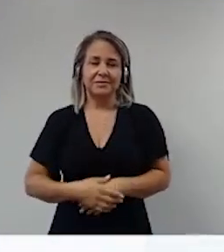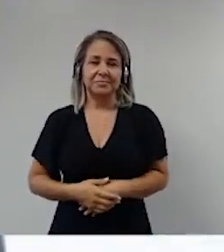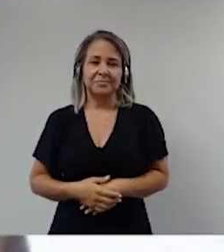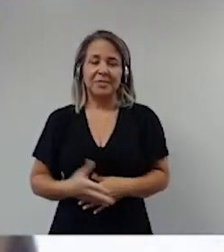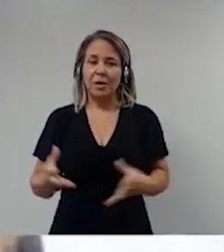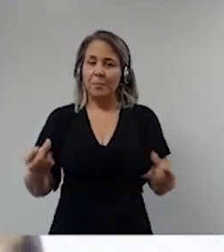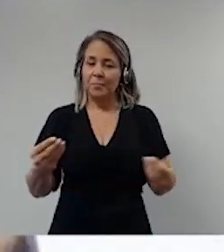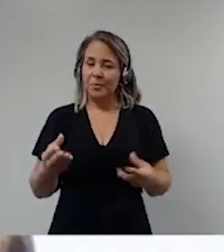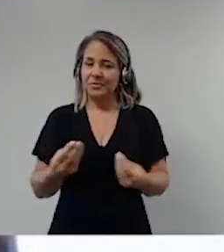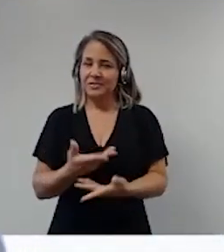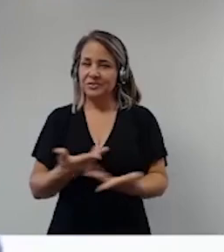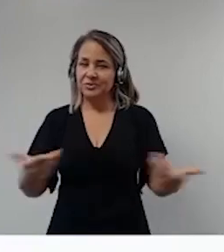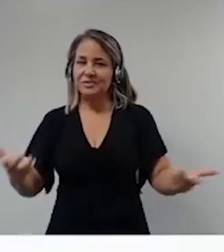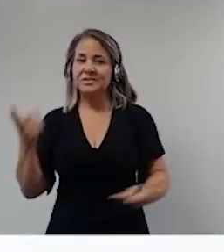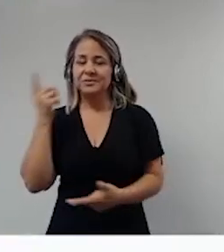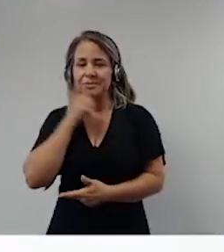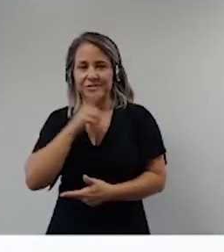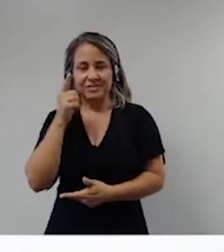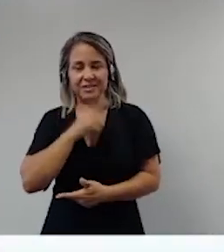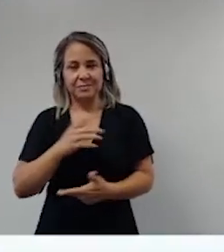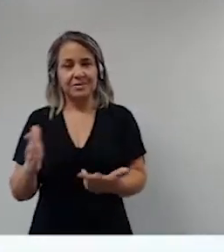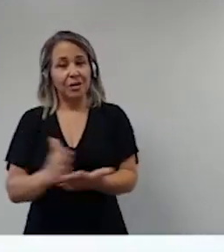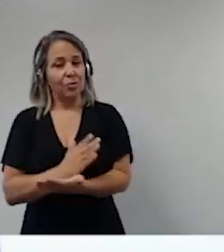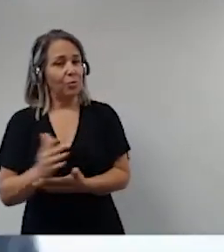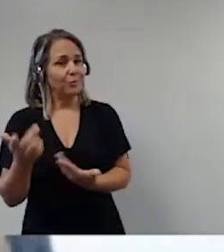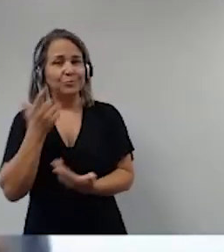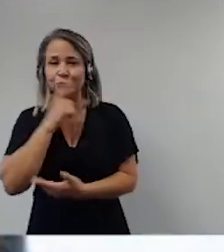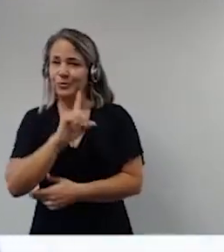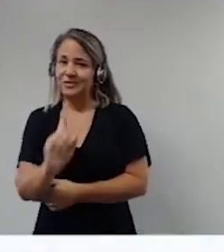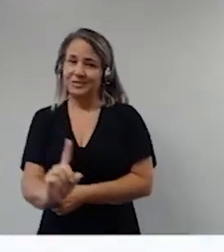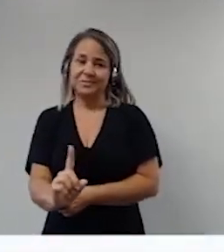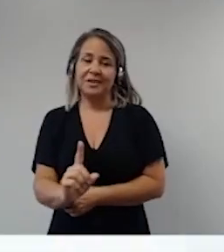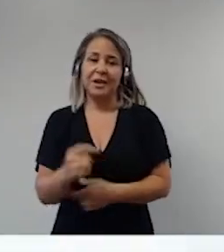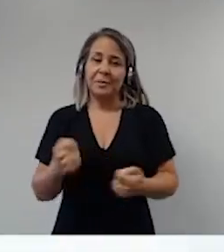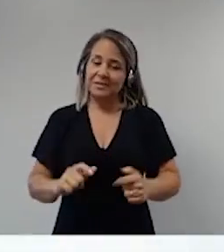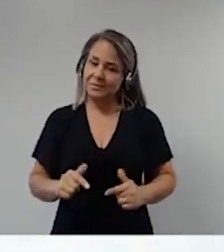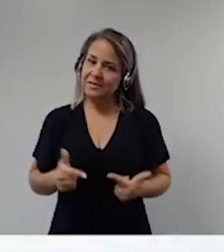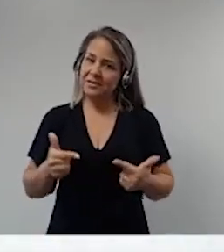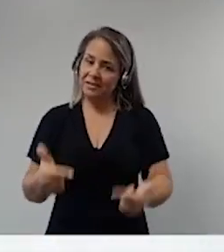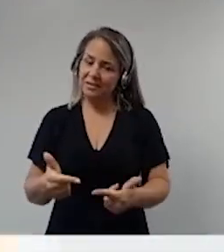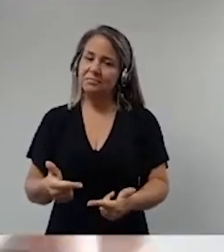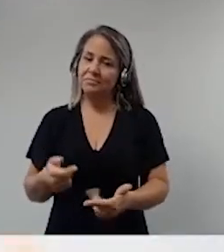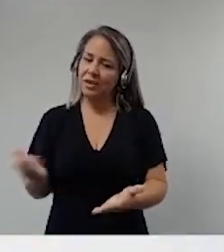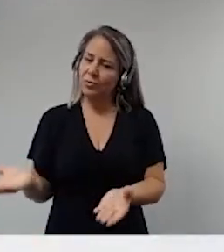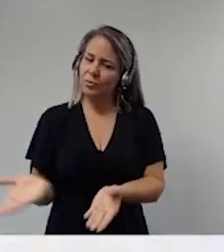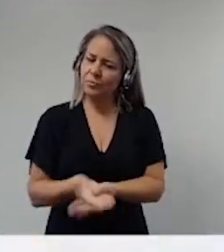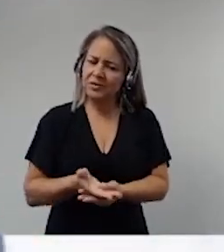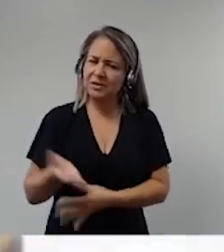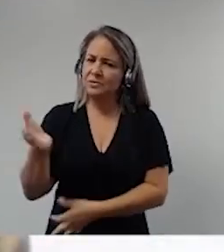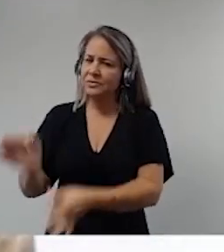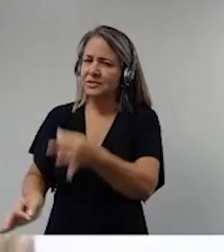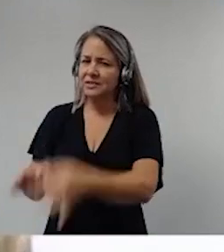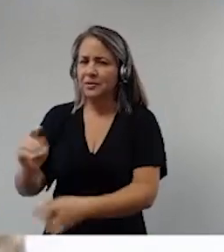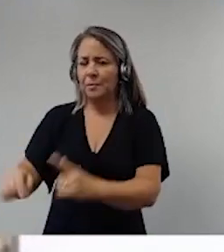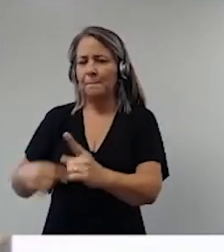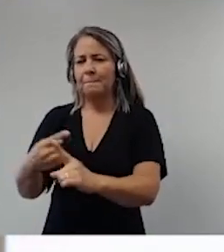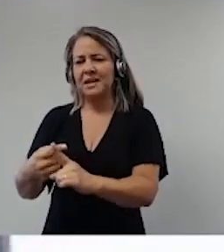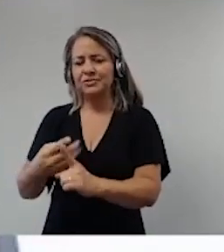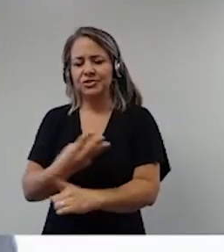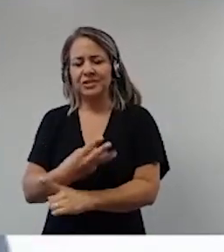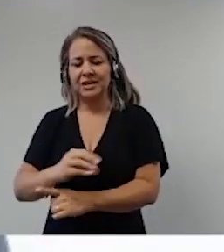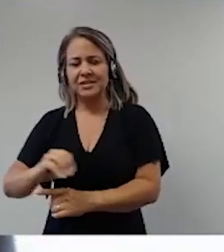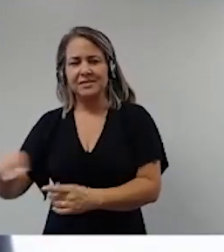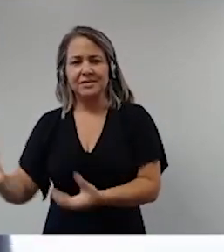Muitas delas foram efetivas e muitas delas não foram. Então, nós tivemos que ingressar com ações judiciais também da noite para o dia, foram mais de 300 ações